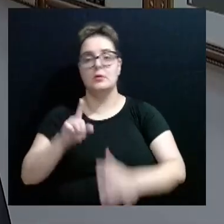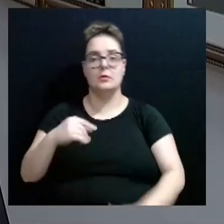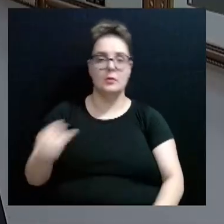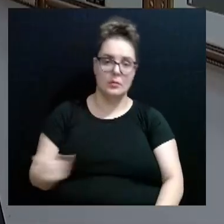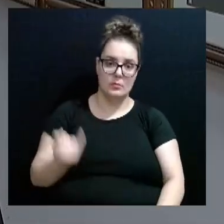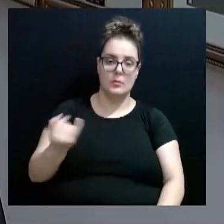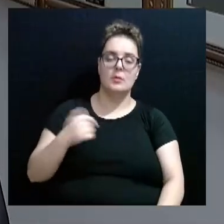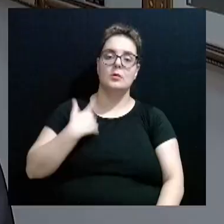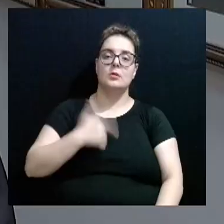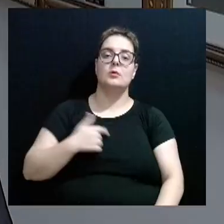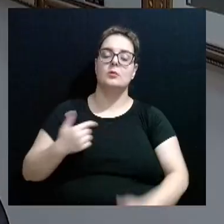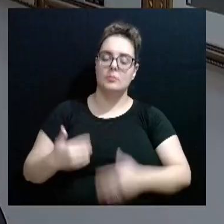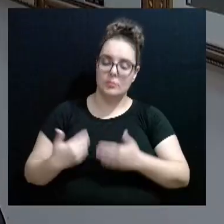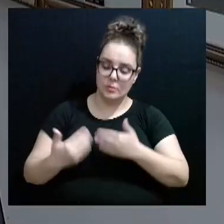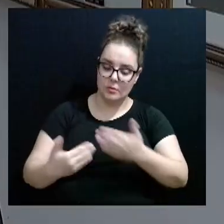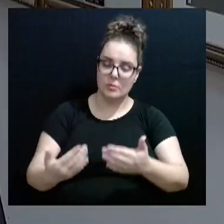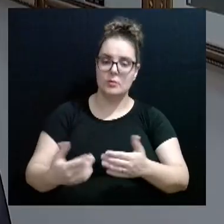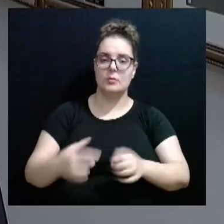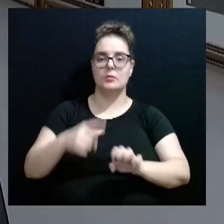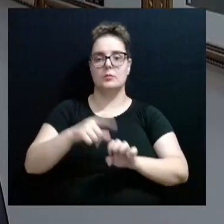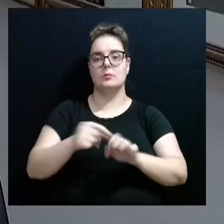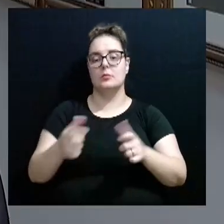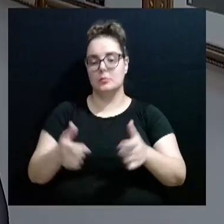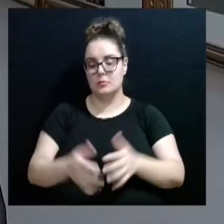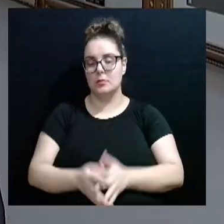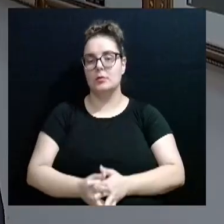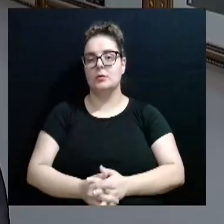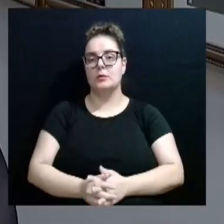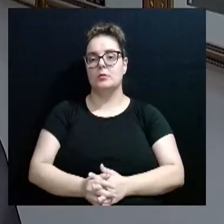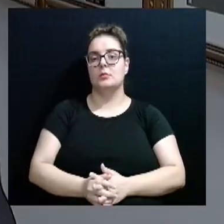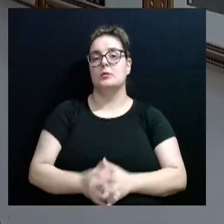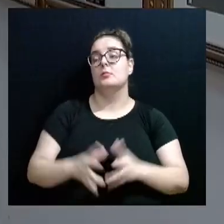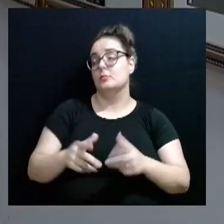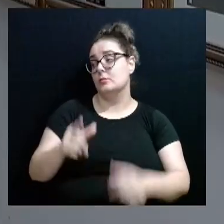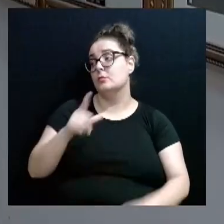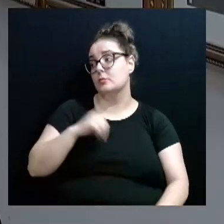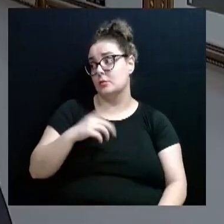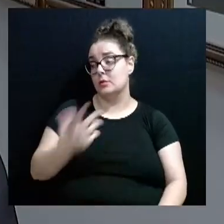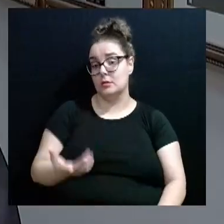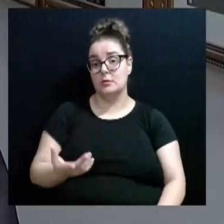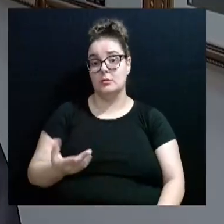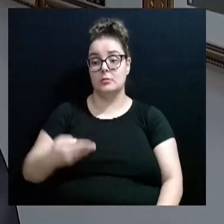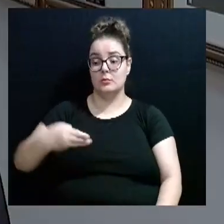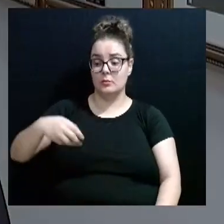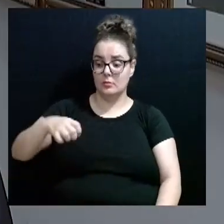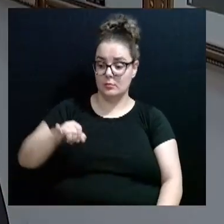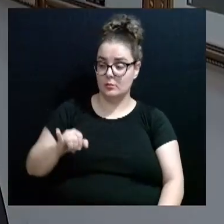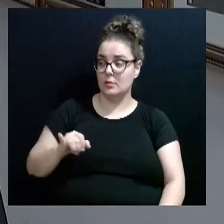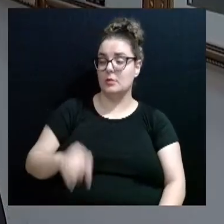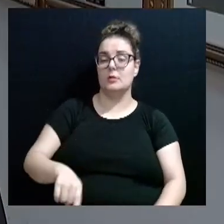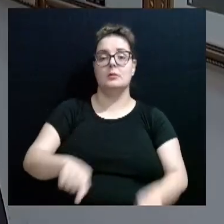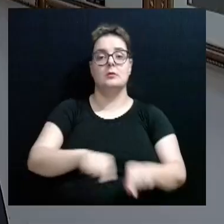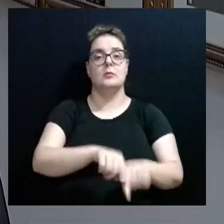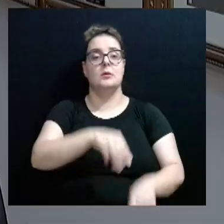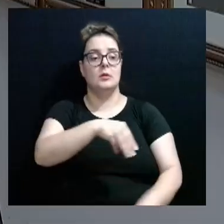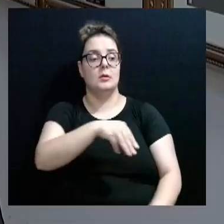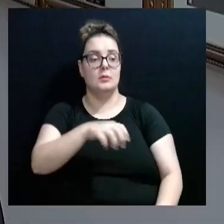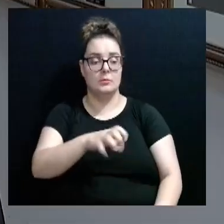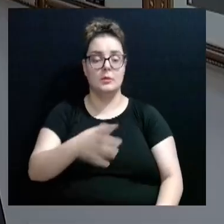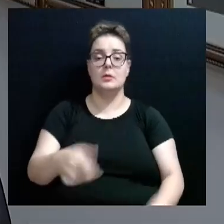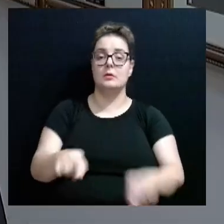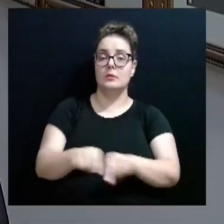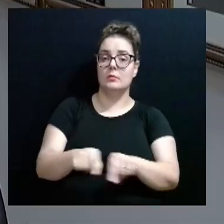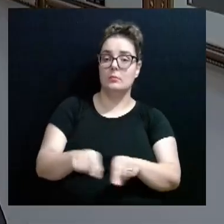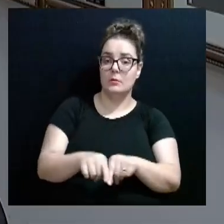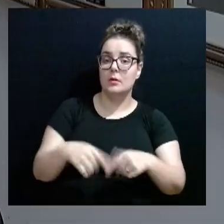a esses microempreendedores o que eles têm através do MEI e através do ME também, quais são os méritos que